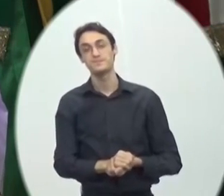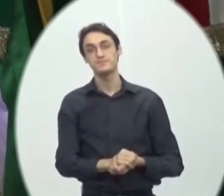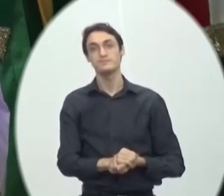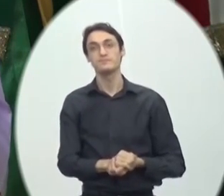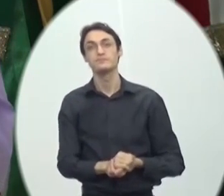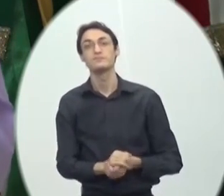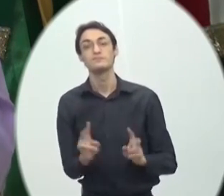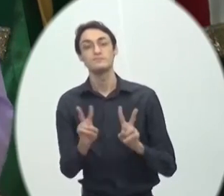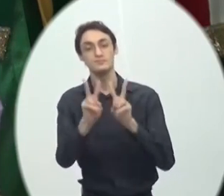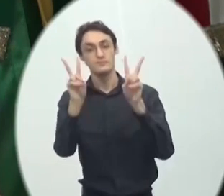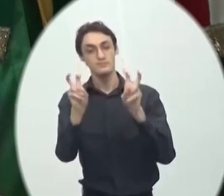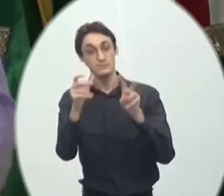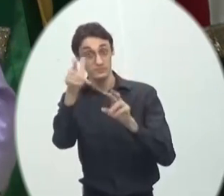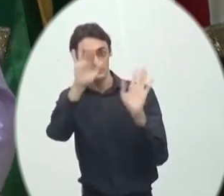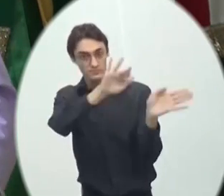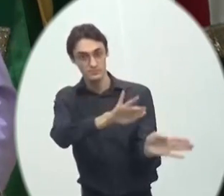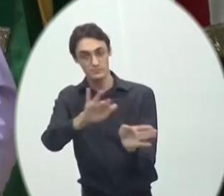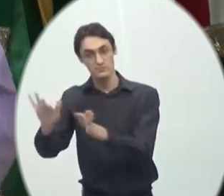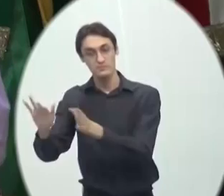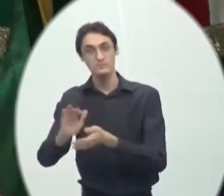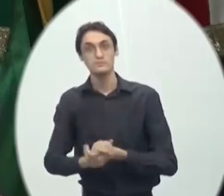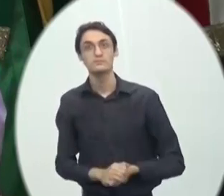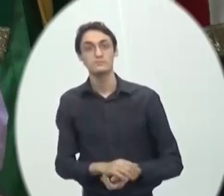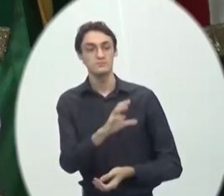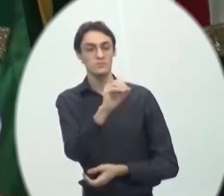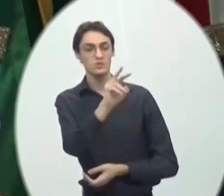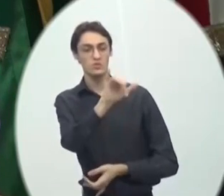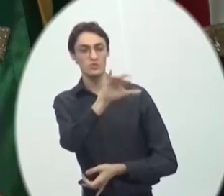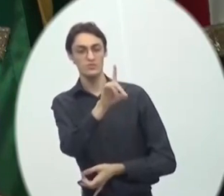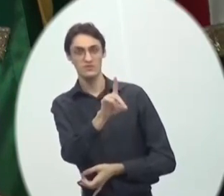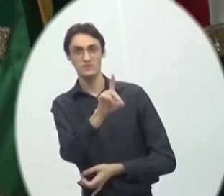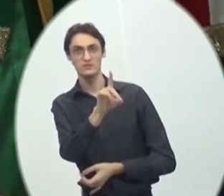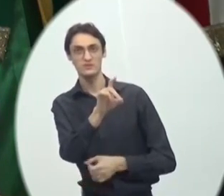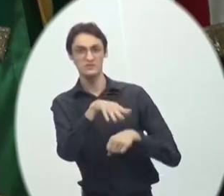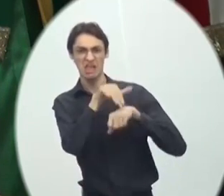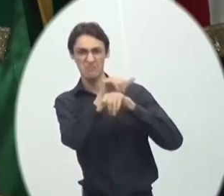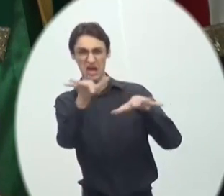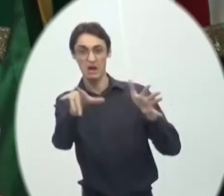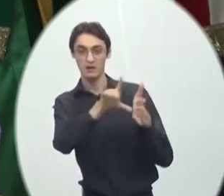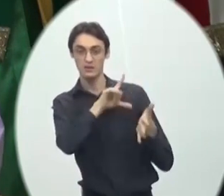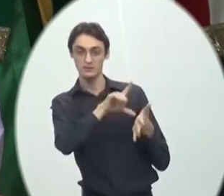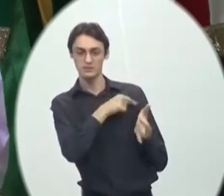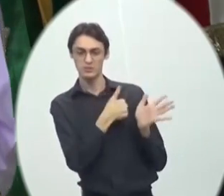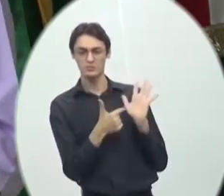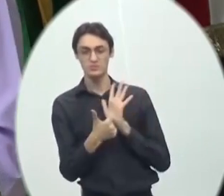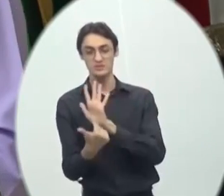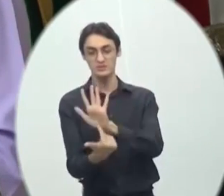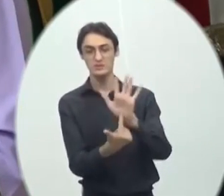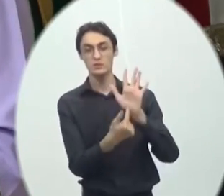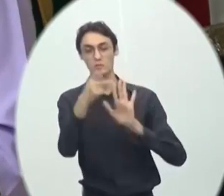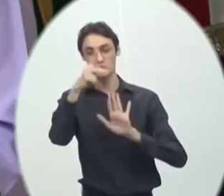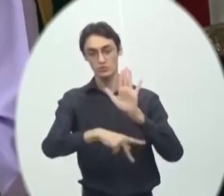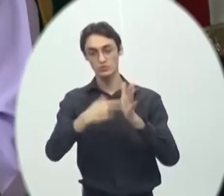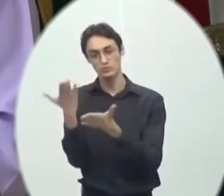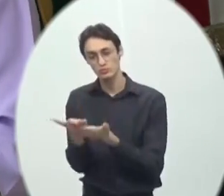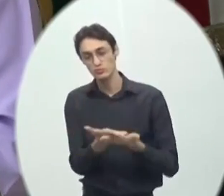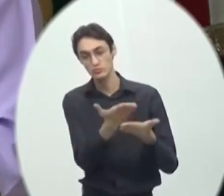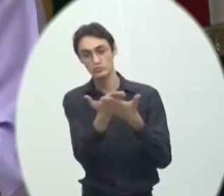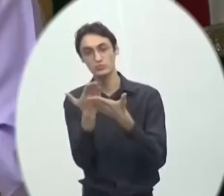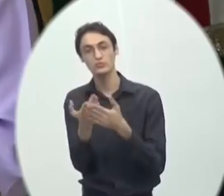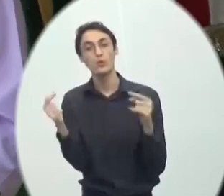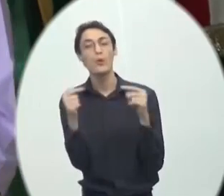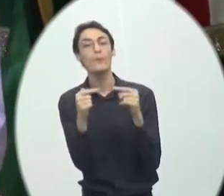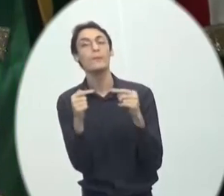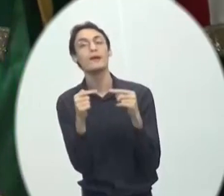Outra coisa, senhor presidente, antes do Covid, da pandemia, eu já tinha apresentado mais ou menos um projeto de estudo com